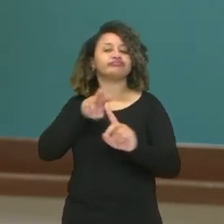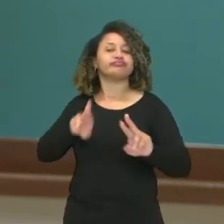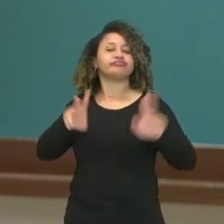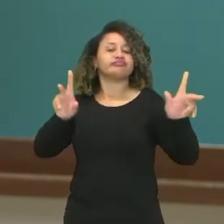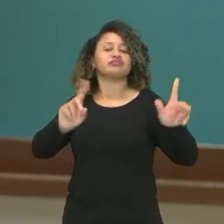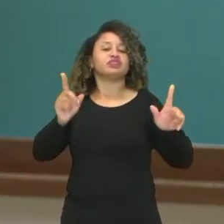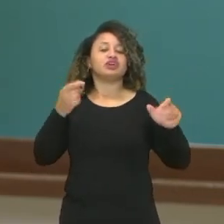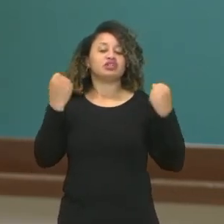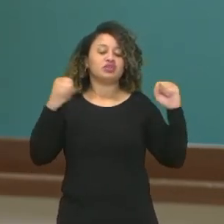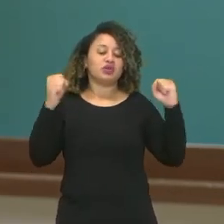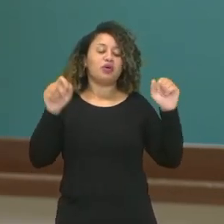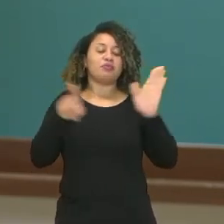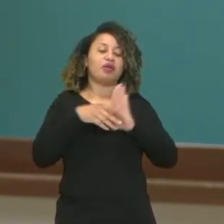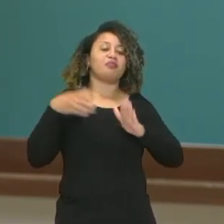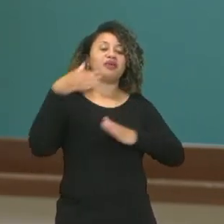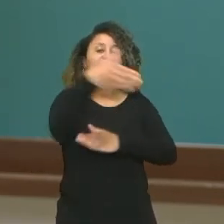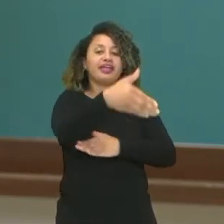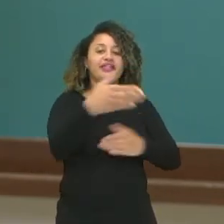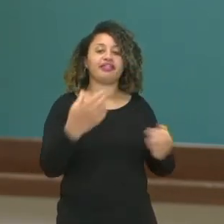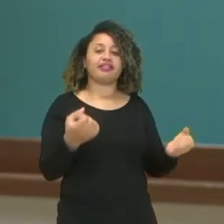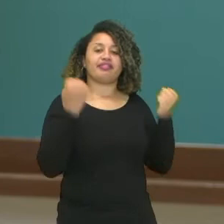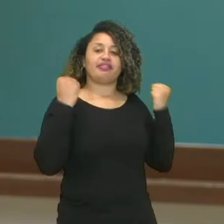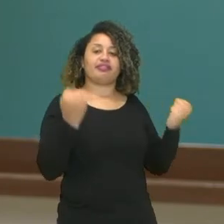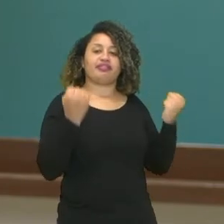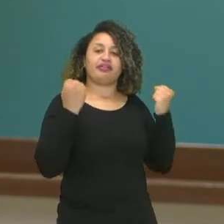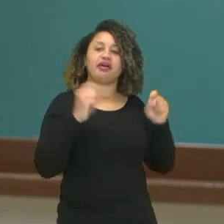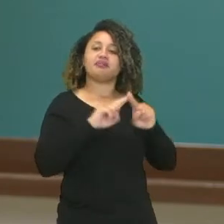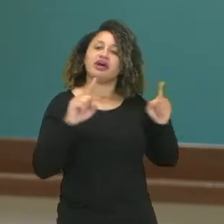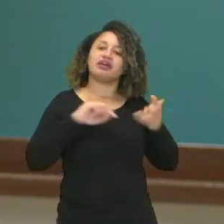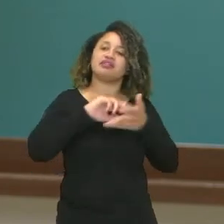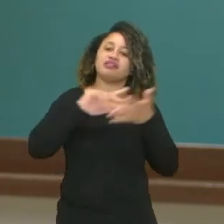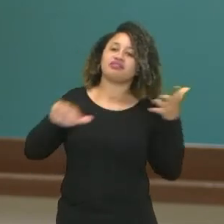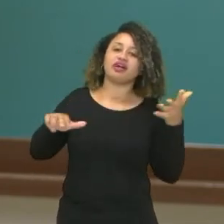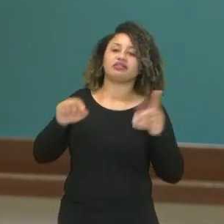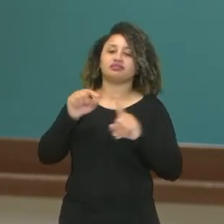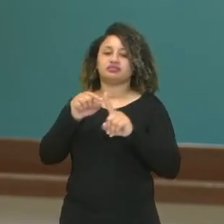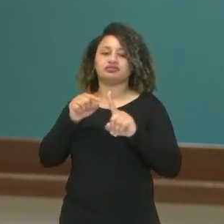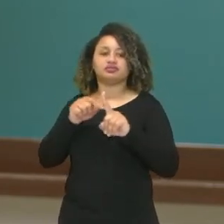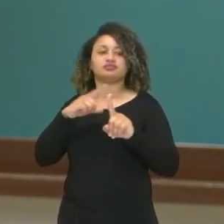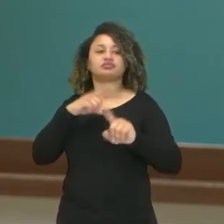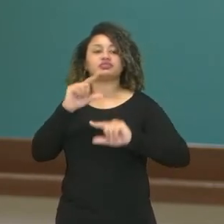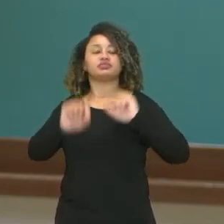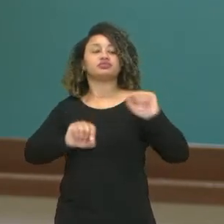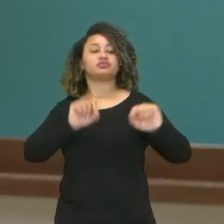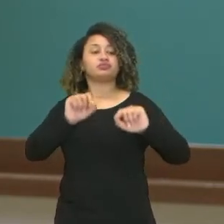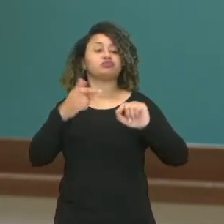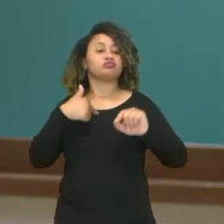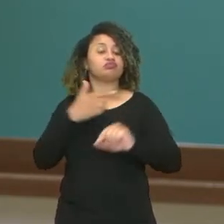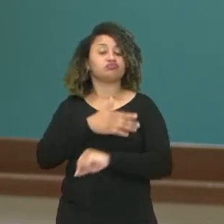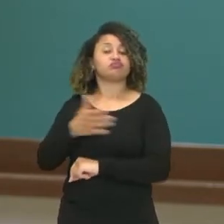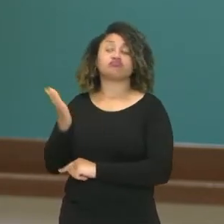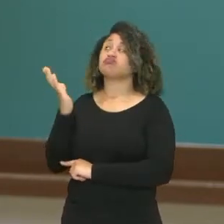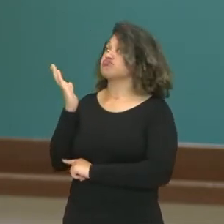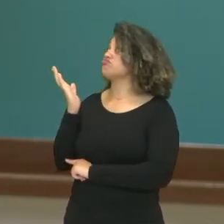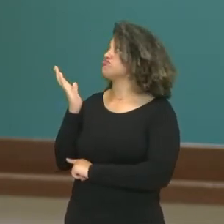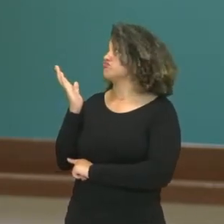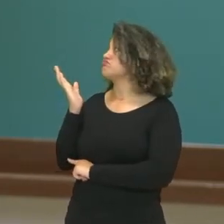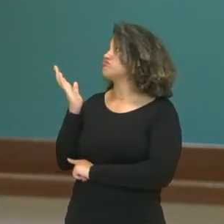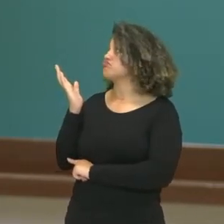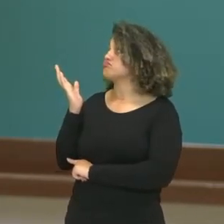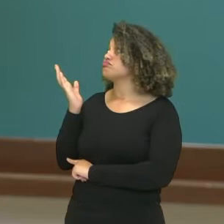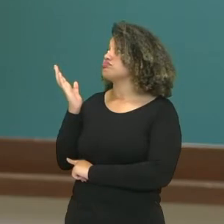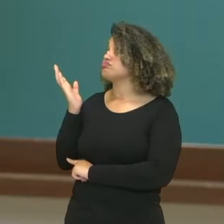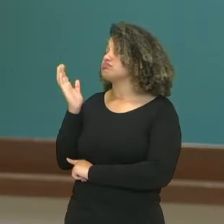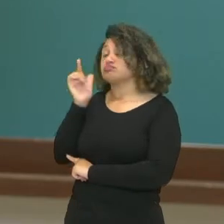só a ginástica de academia, mas vários tipos de ginástica, tá? Aqui no caso é uma academia, né? A gente pode ver